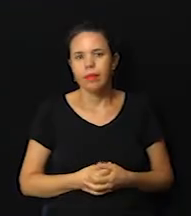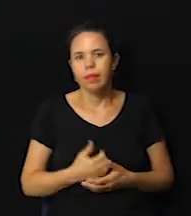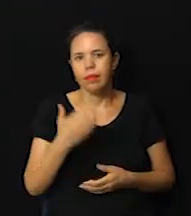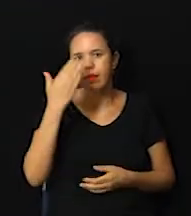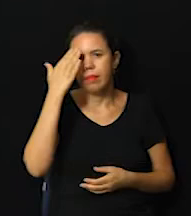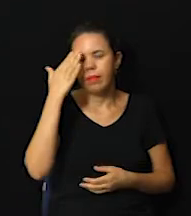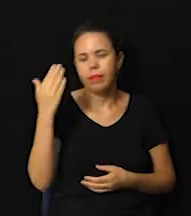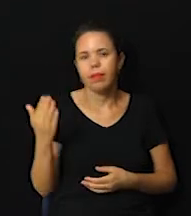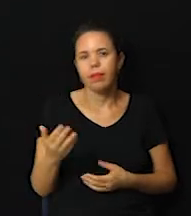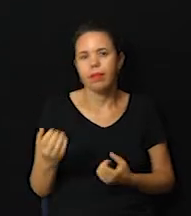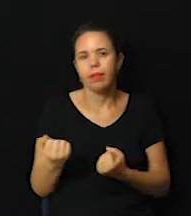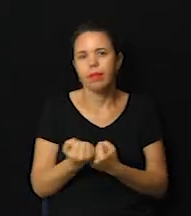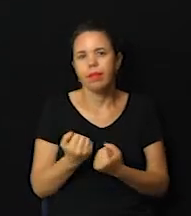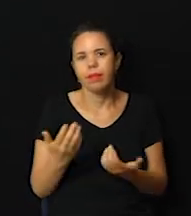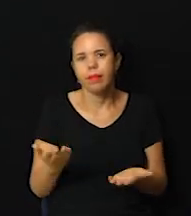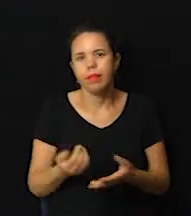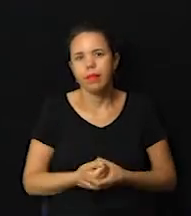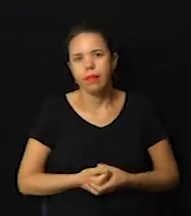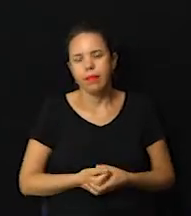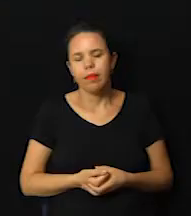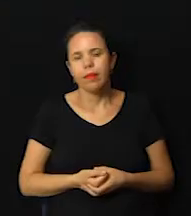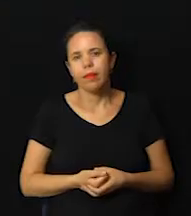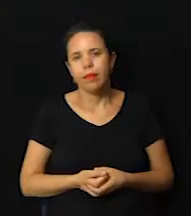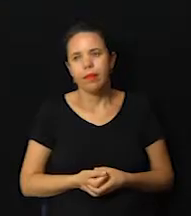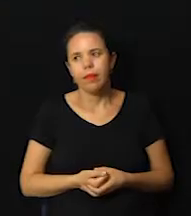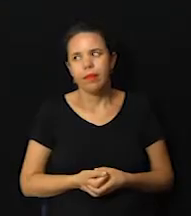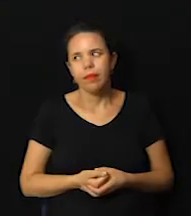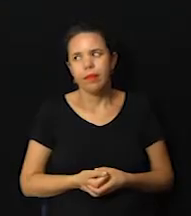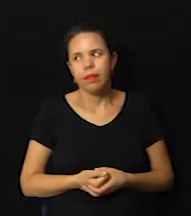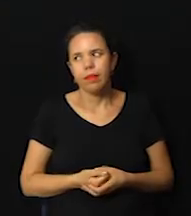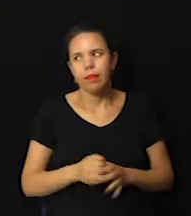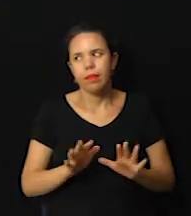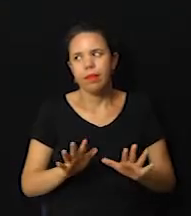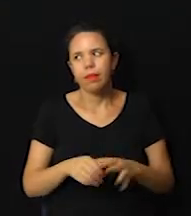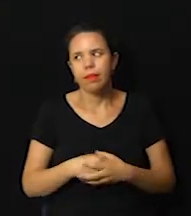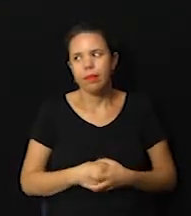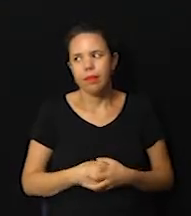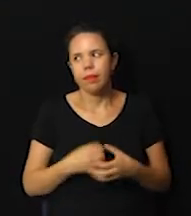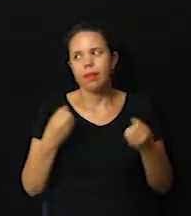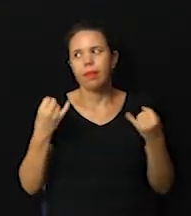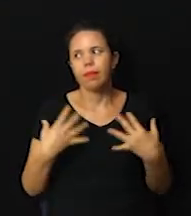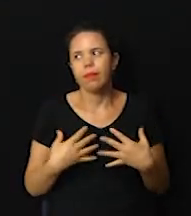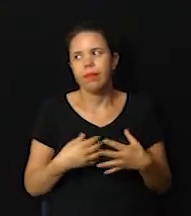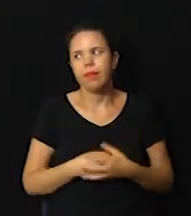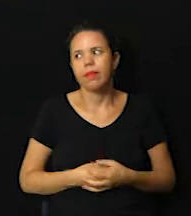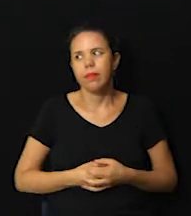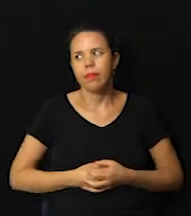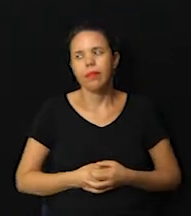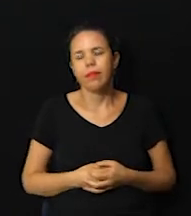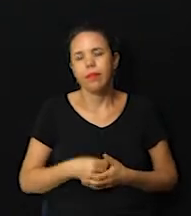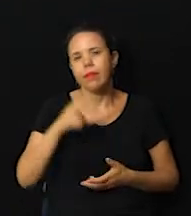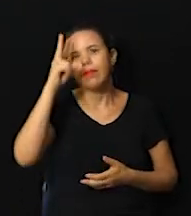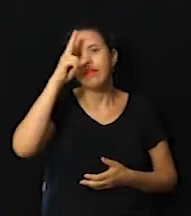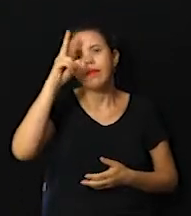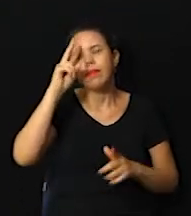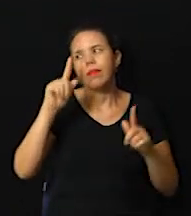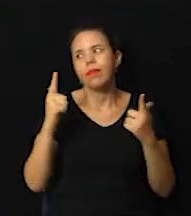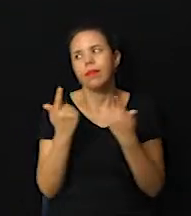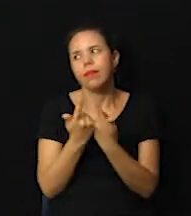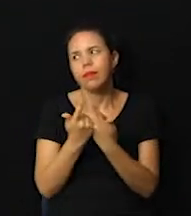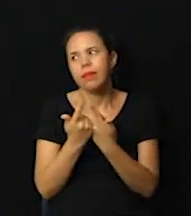Obrigada, viu, pelo acolhimento de vocês. Alessandra, mas conta para a gente um pouco sobre a história do